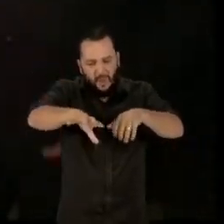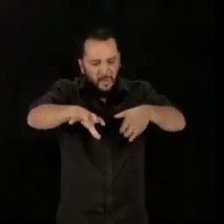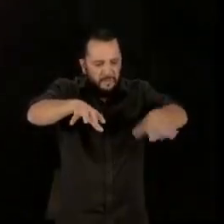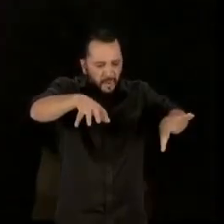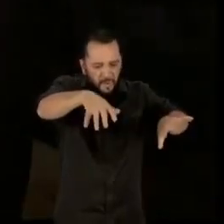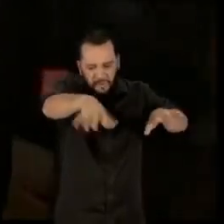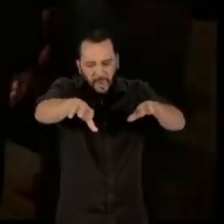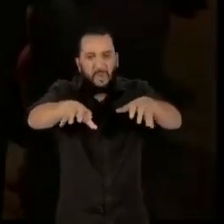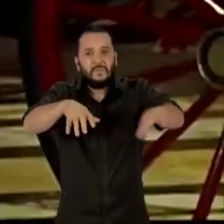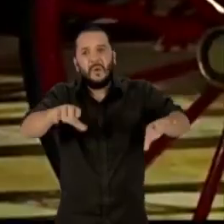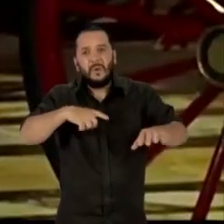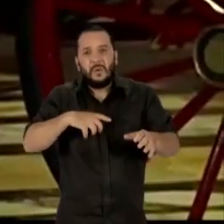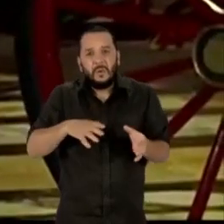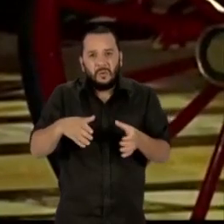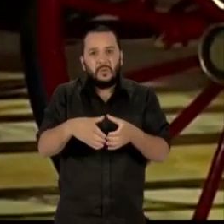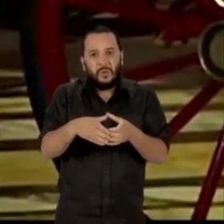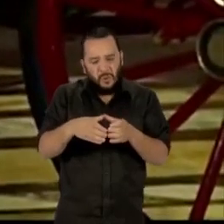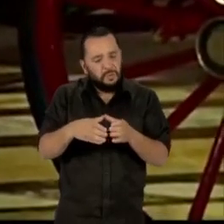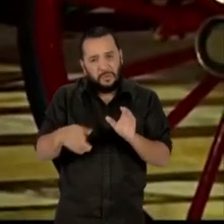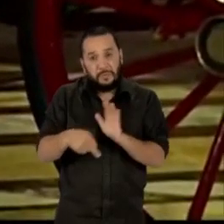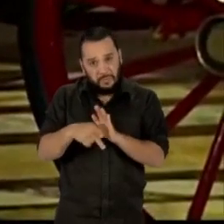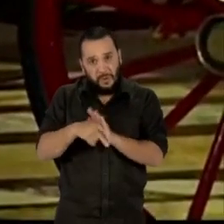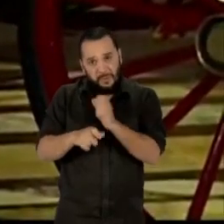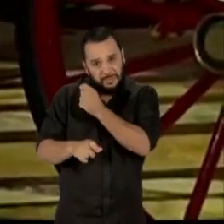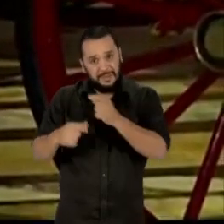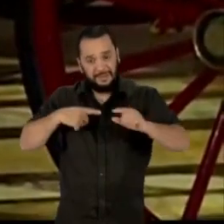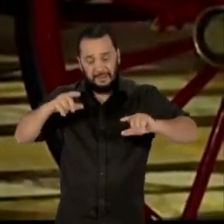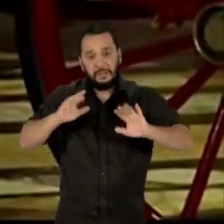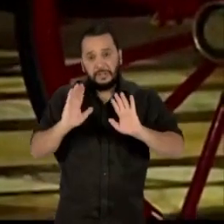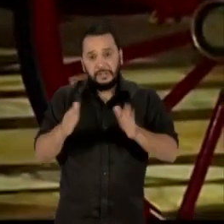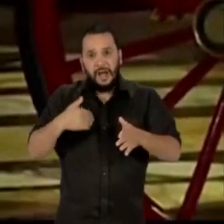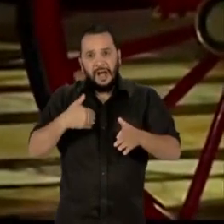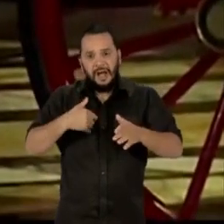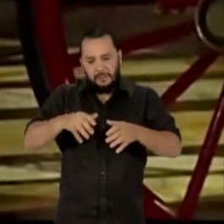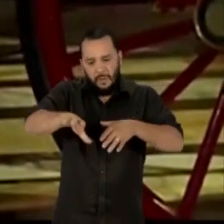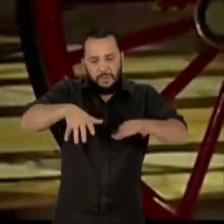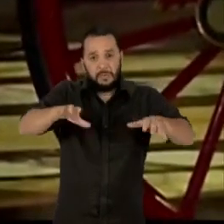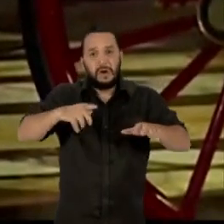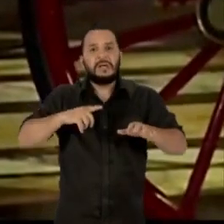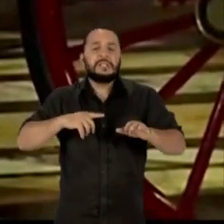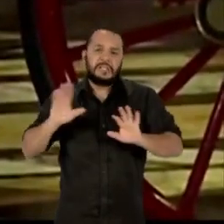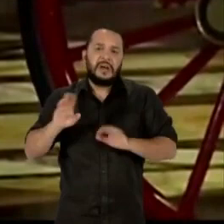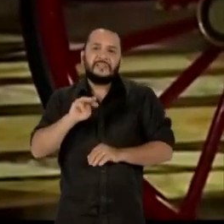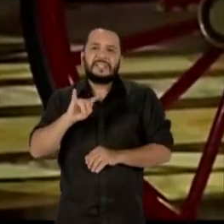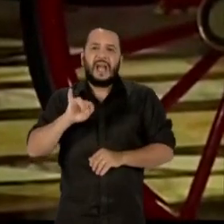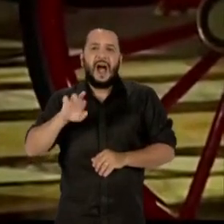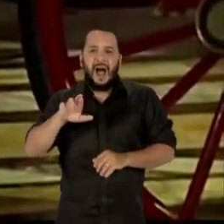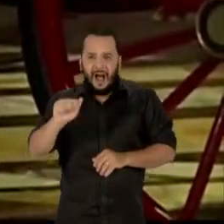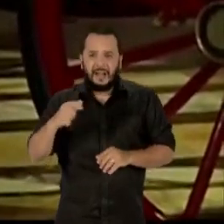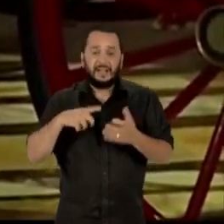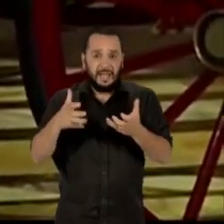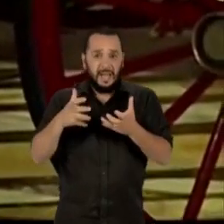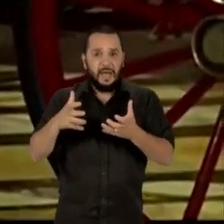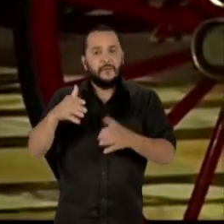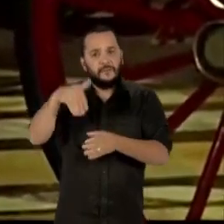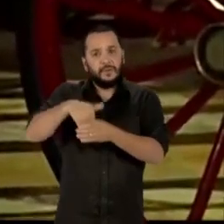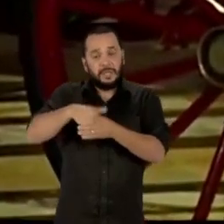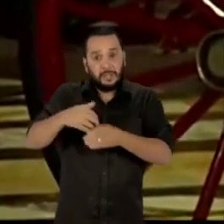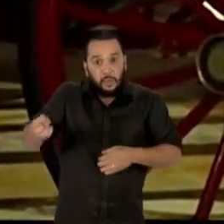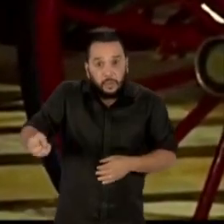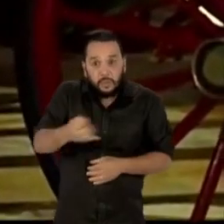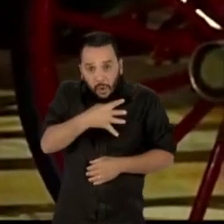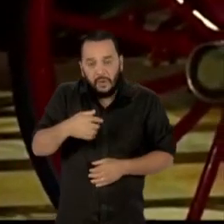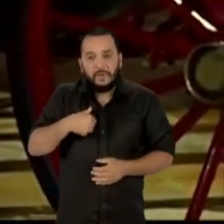tribunal constitucional num pronunciamento na tv diz carra convocou novas eleições parlamentares encerrando as negociações